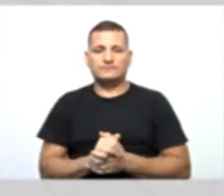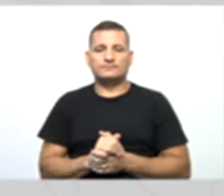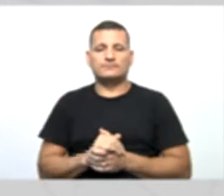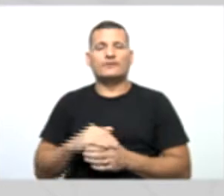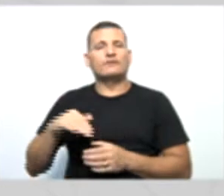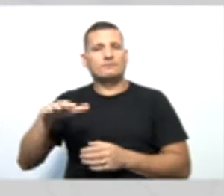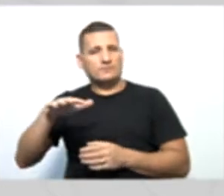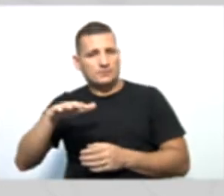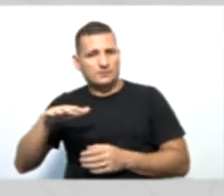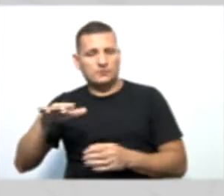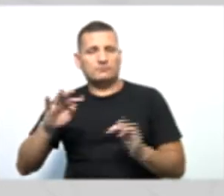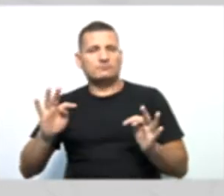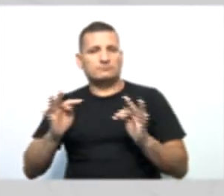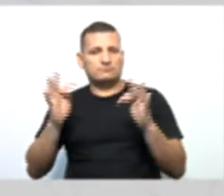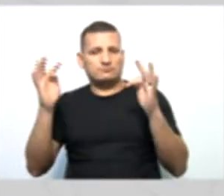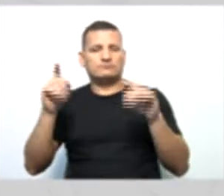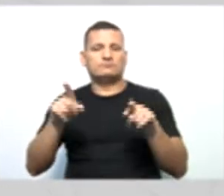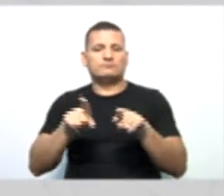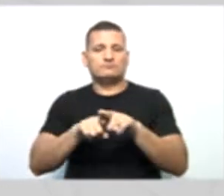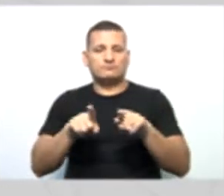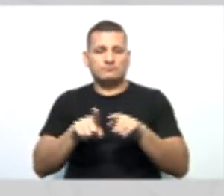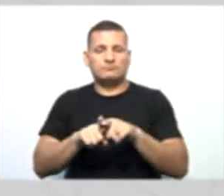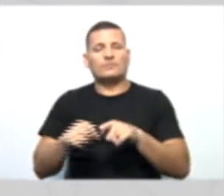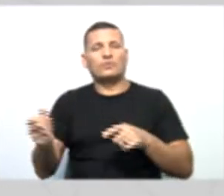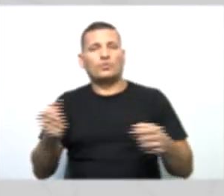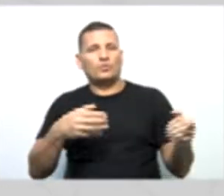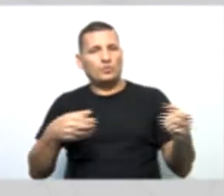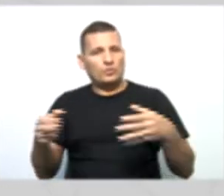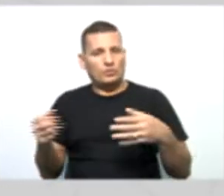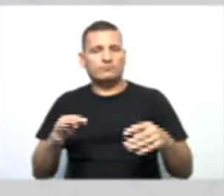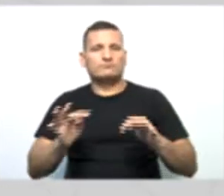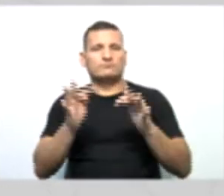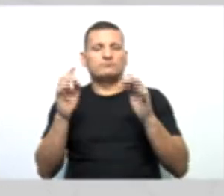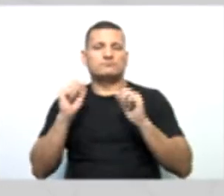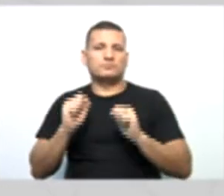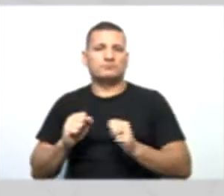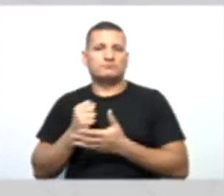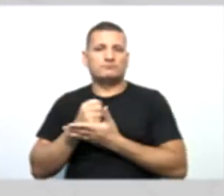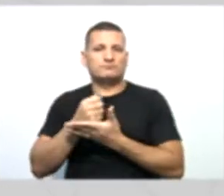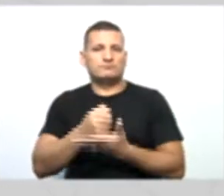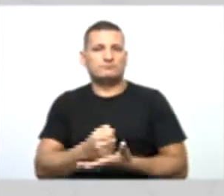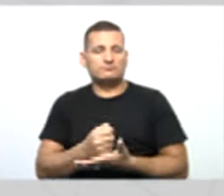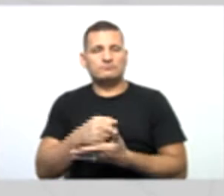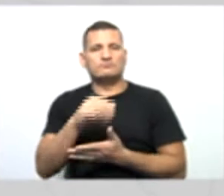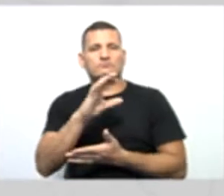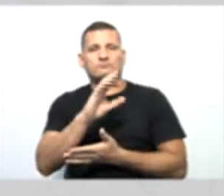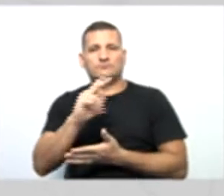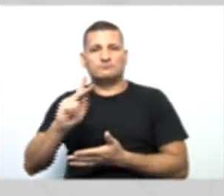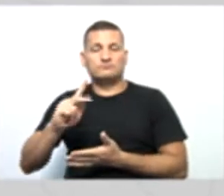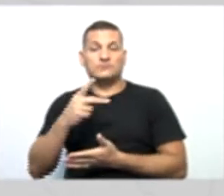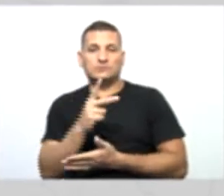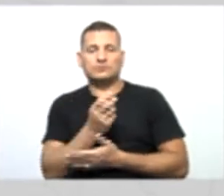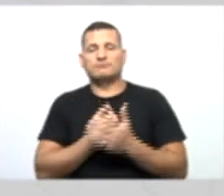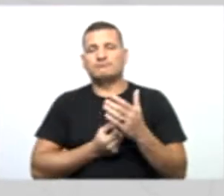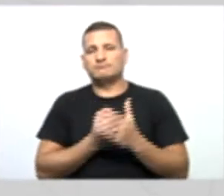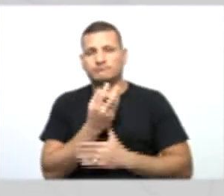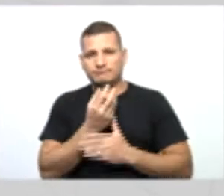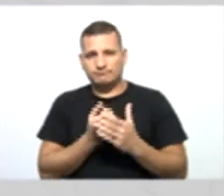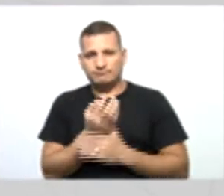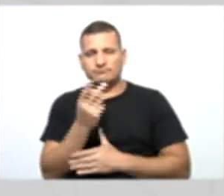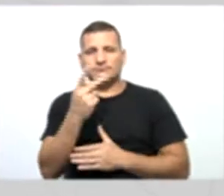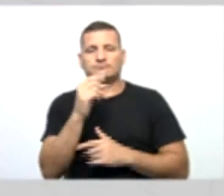ambiente tecnológico, também as inovações tecnológicas podem auxiliar as cooperativas na sua produtividade, no